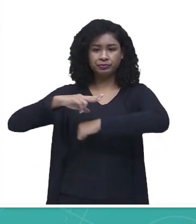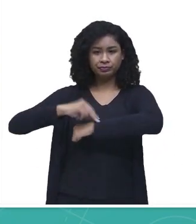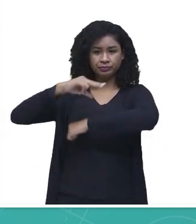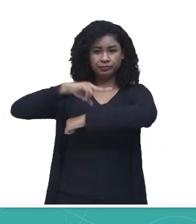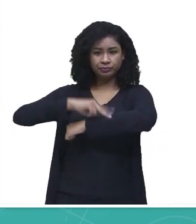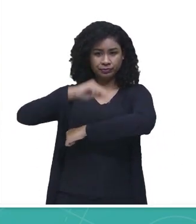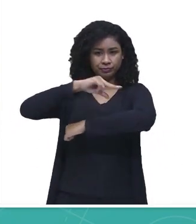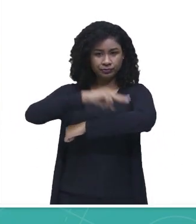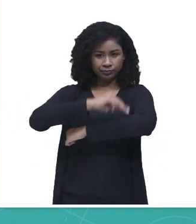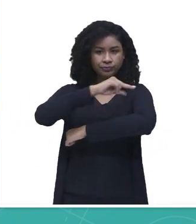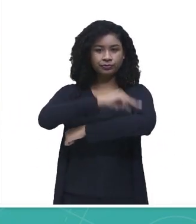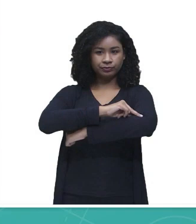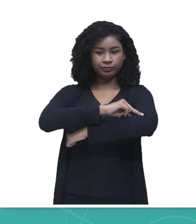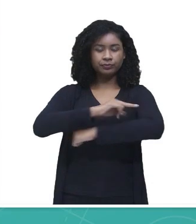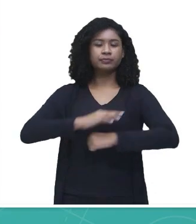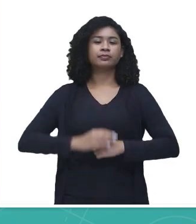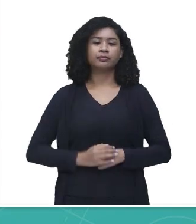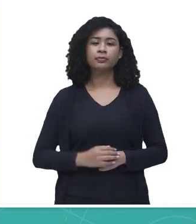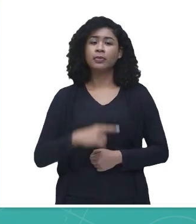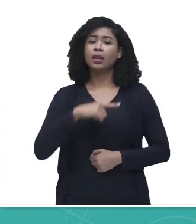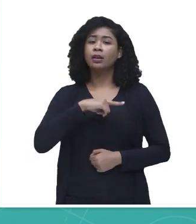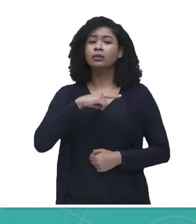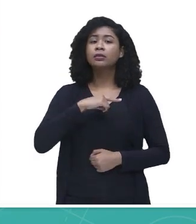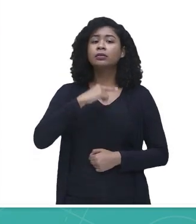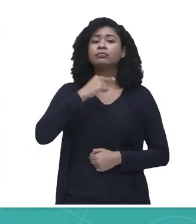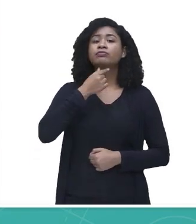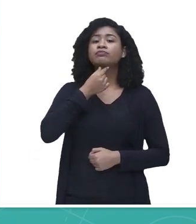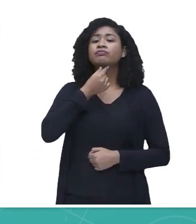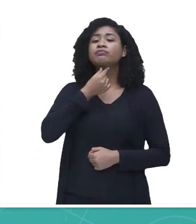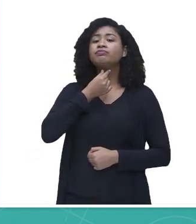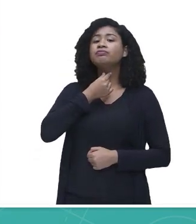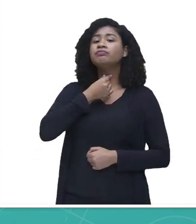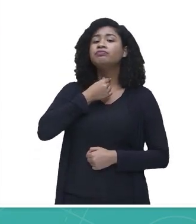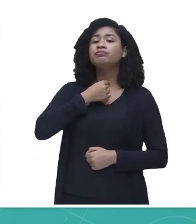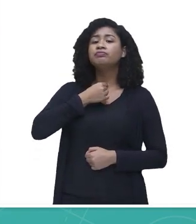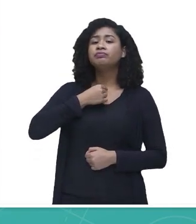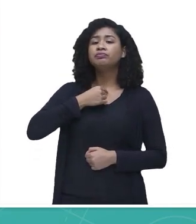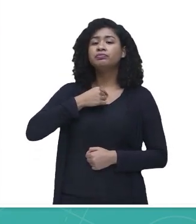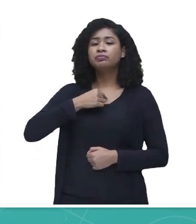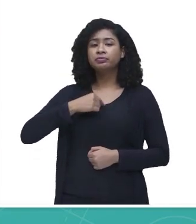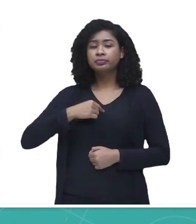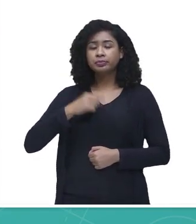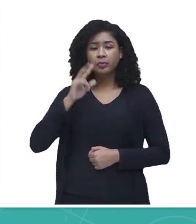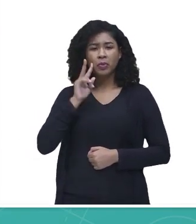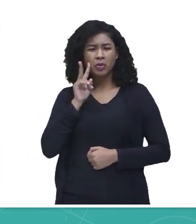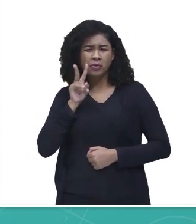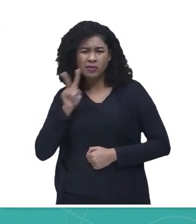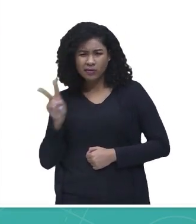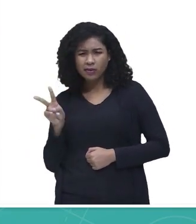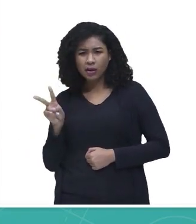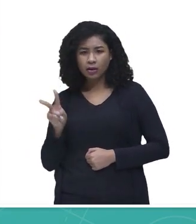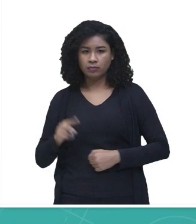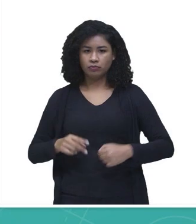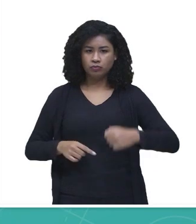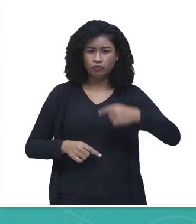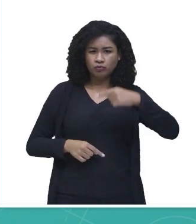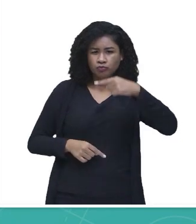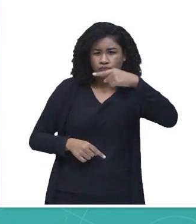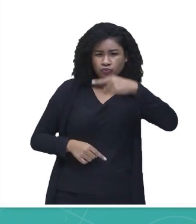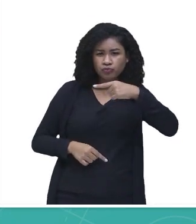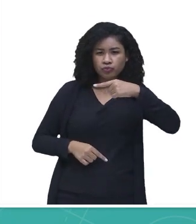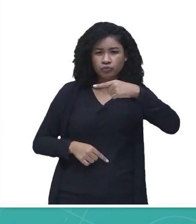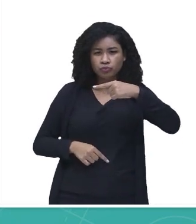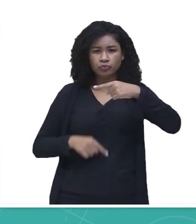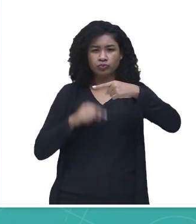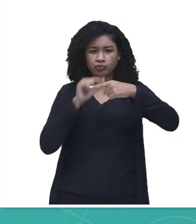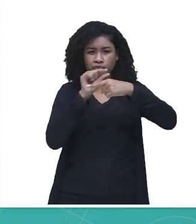sua traqueia, né? Ele não tem a estrutura do pulmão, mas ele tem toda essa estrutura em vermelho que está em destaque aqui na